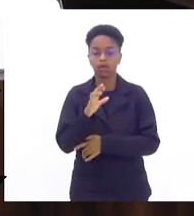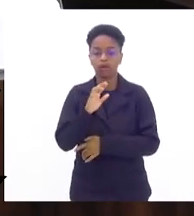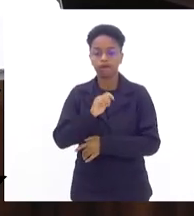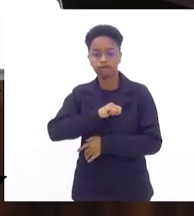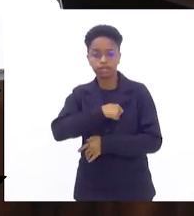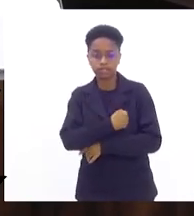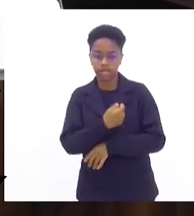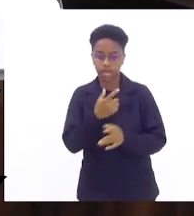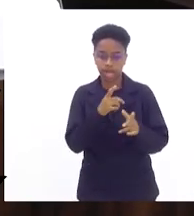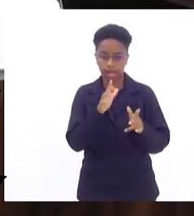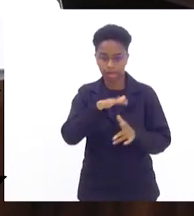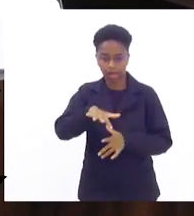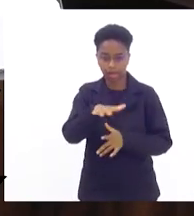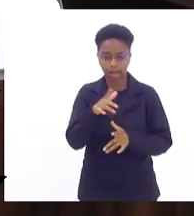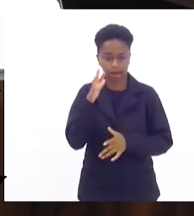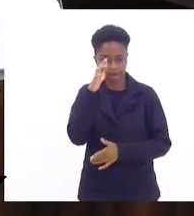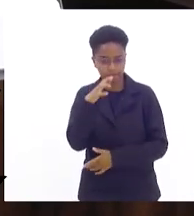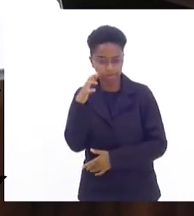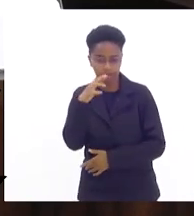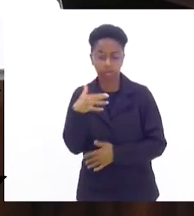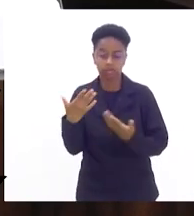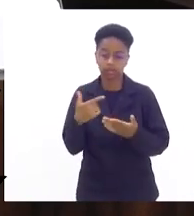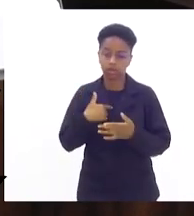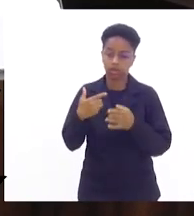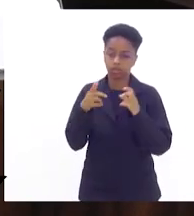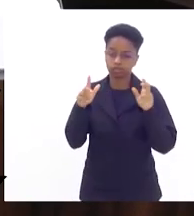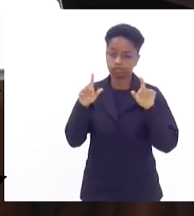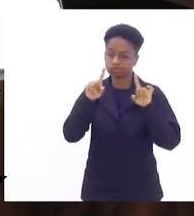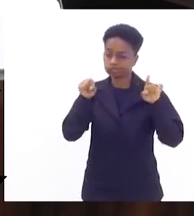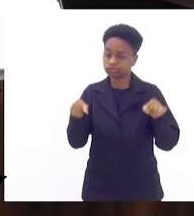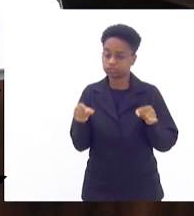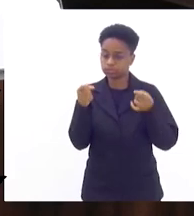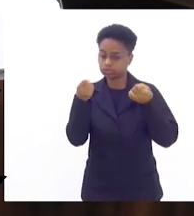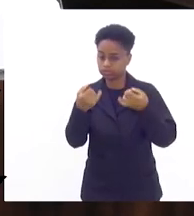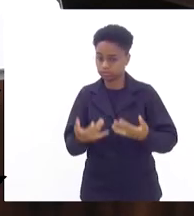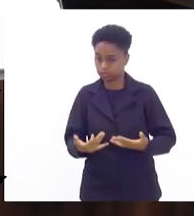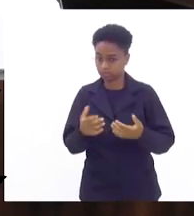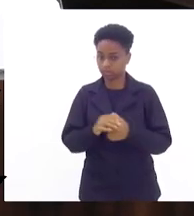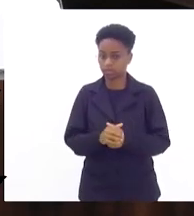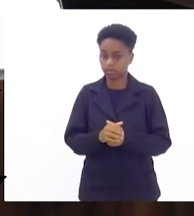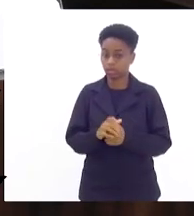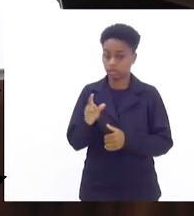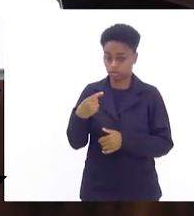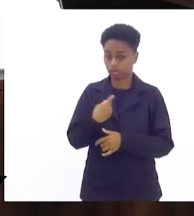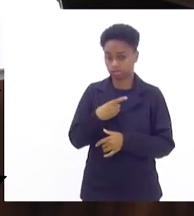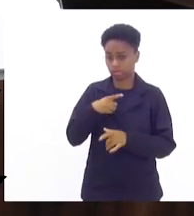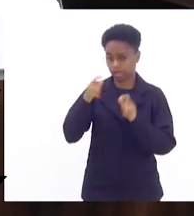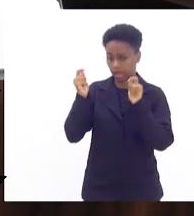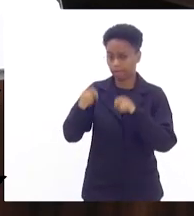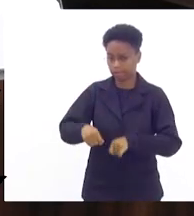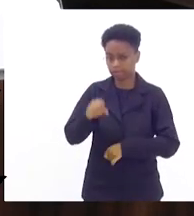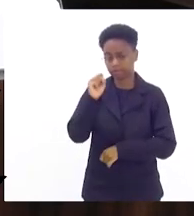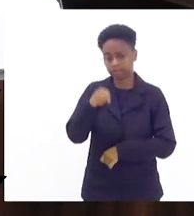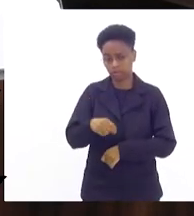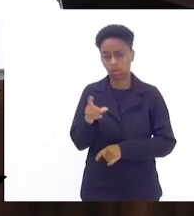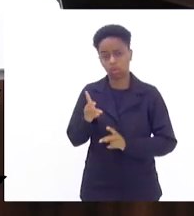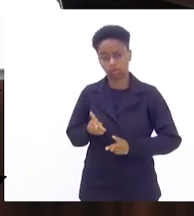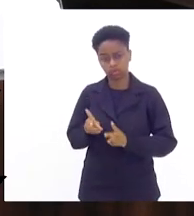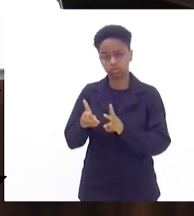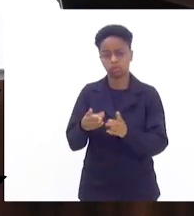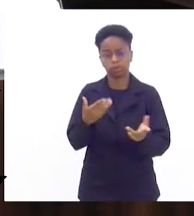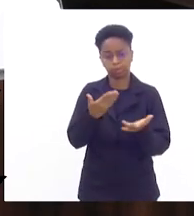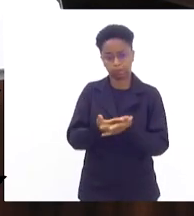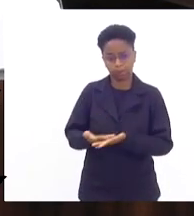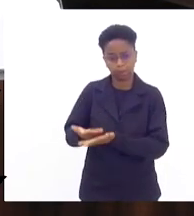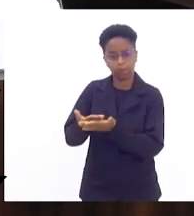mais, né? Eu aqui abro um parênteses, a agência se capacitou, continua se capacitando